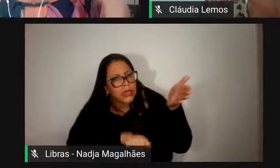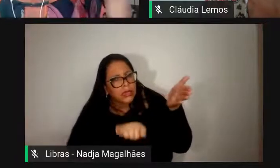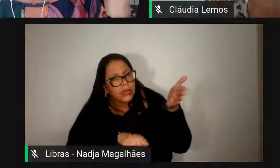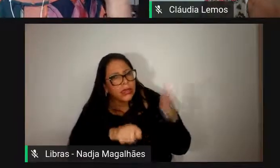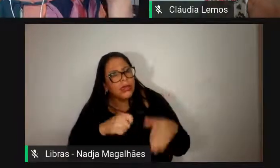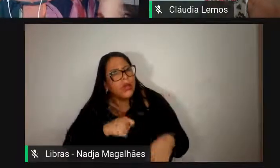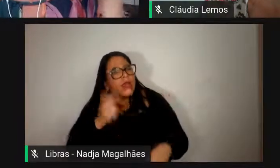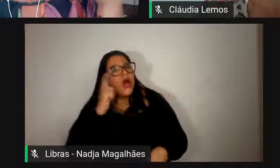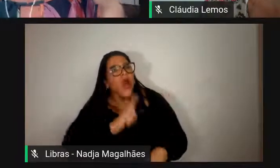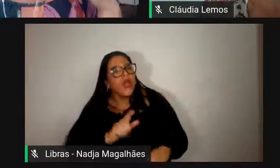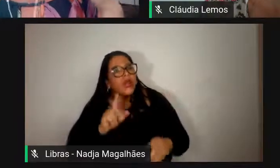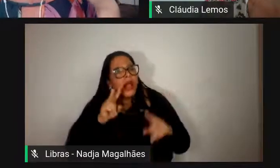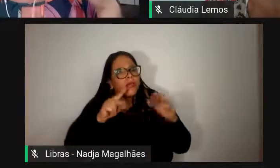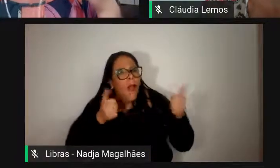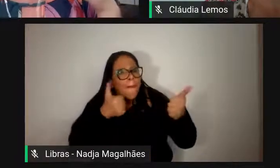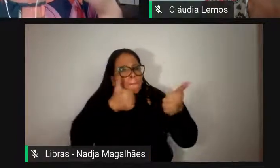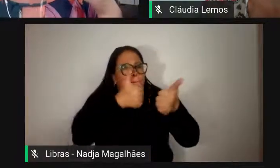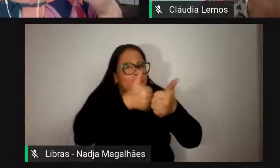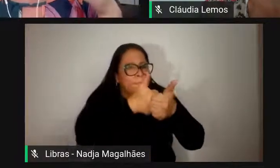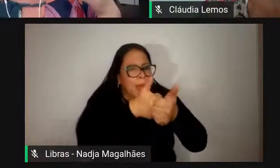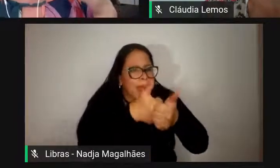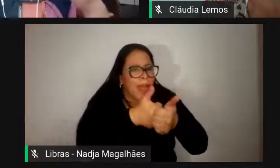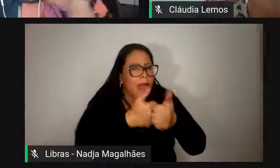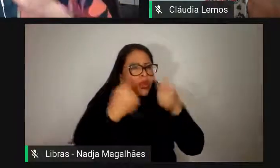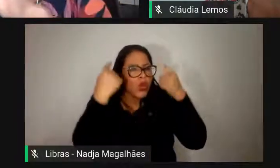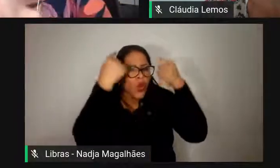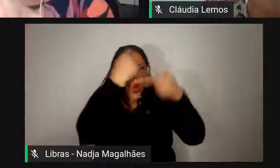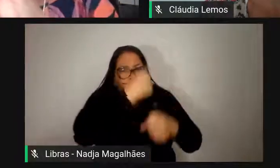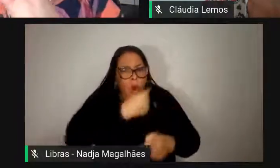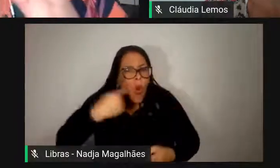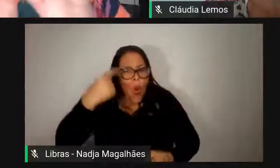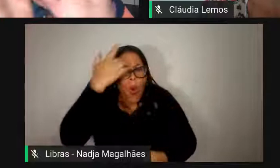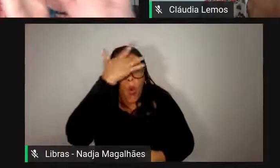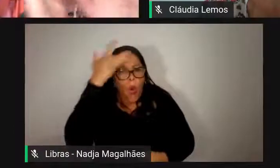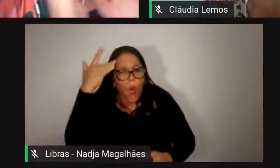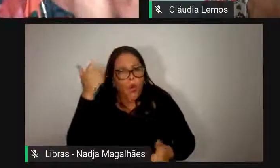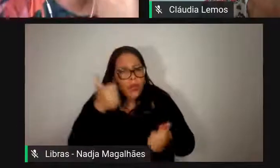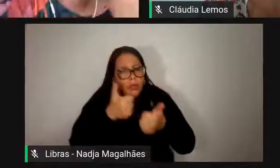dão closes muito próximos dos rostos das pessoas, eles fazem